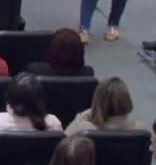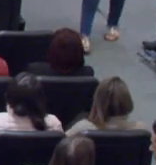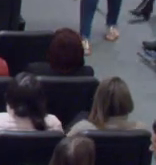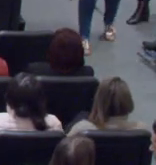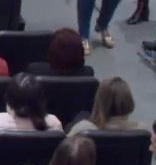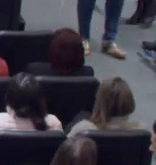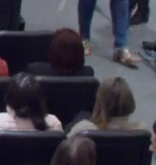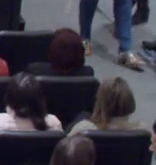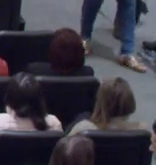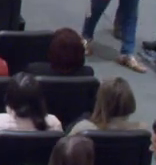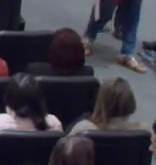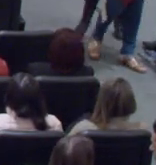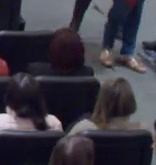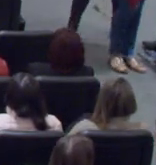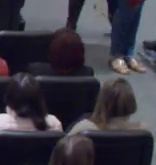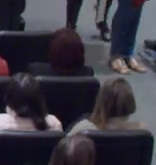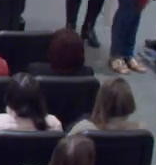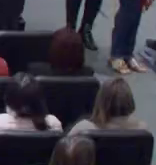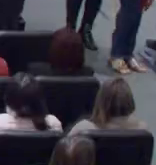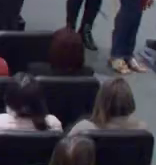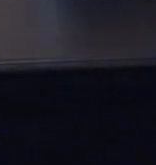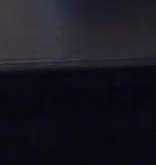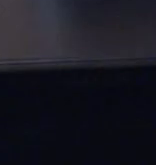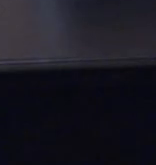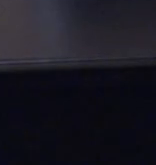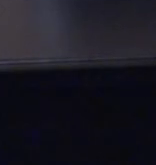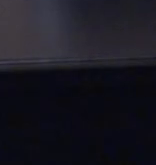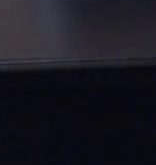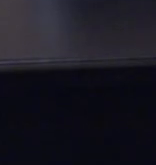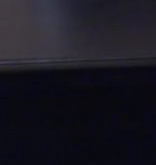a desarticulação da rede.